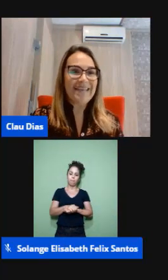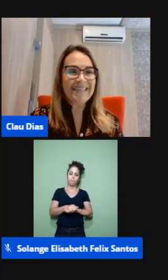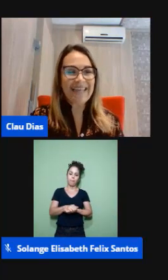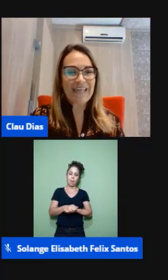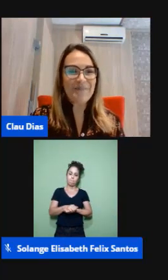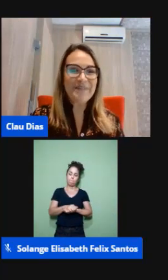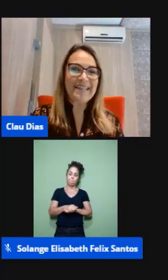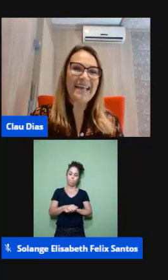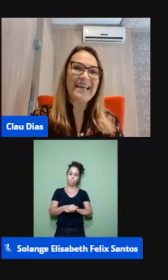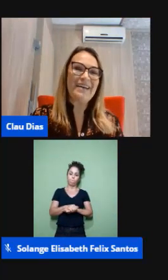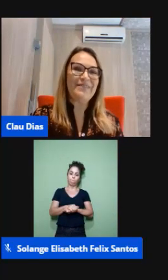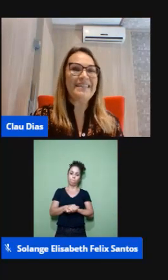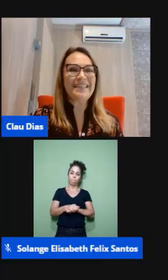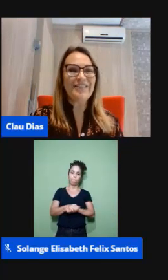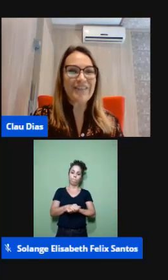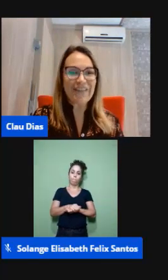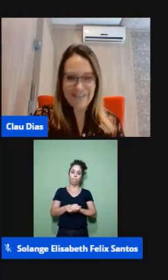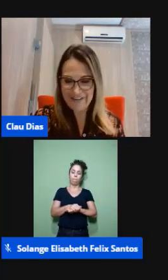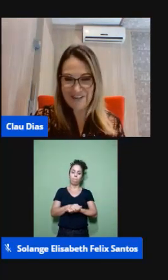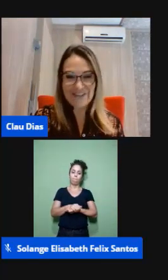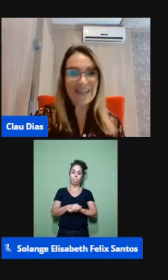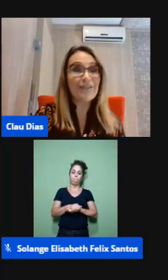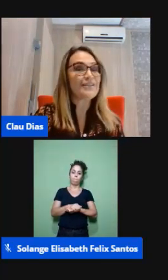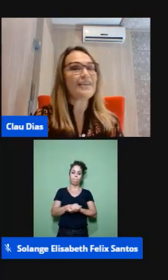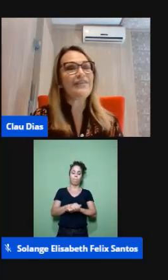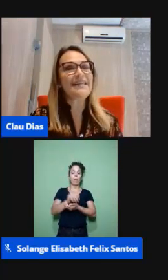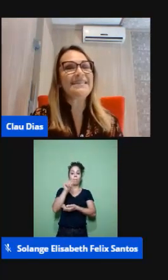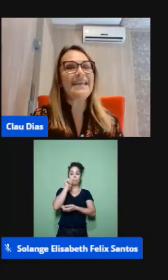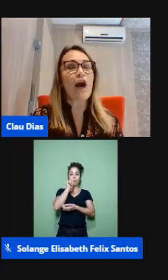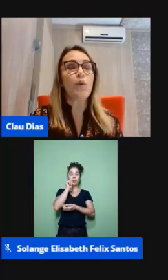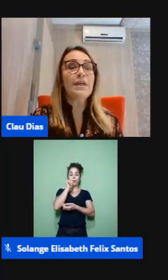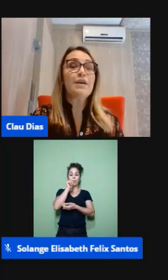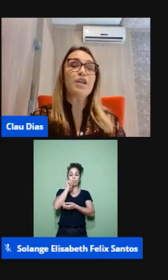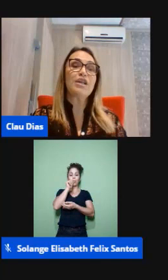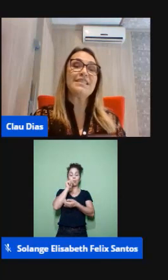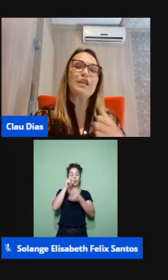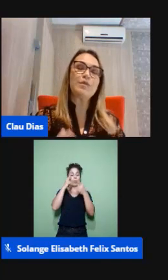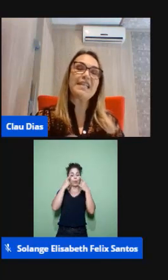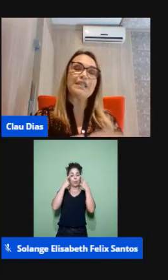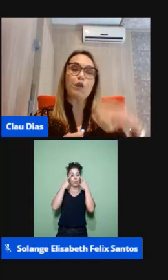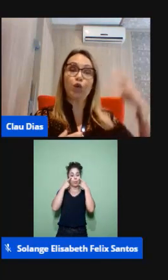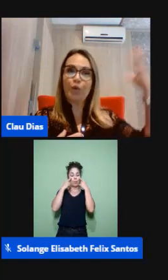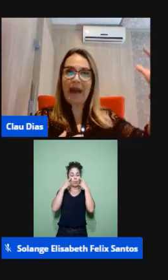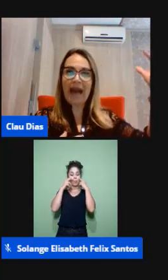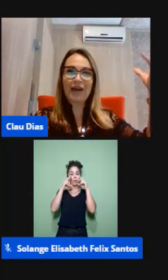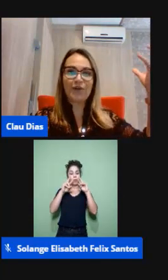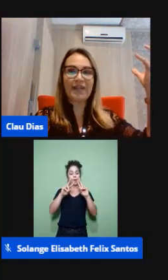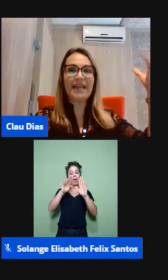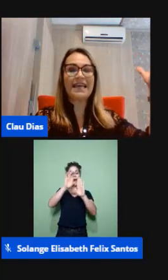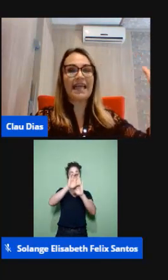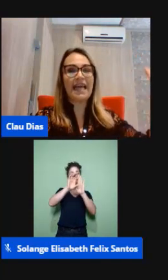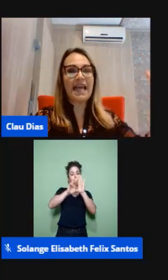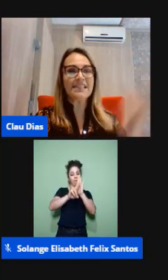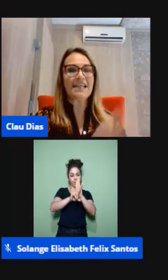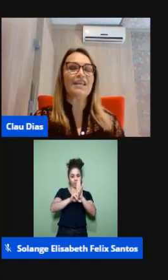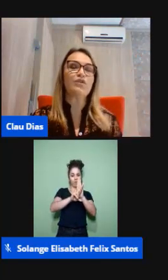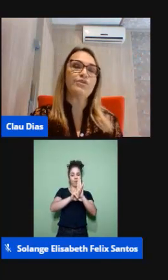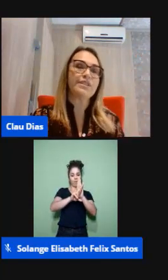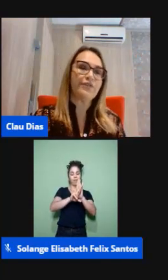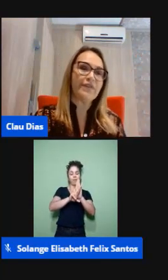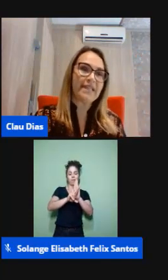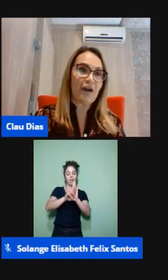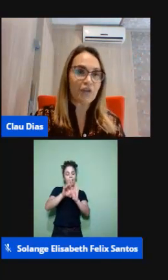Bom, aí chegamos, né, à menina dos nossos olhos, que é o nosso referencial, que nós estamos trazendo do macro, né, que é desde